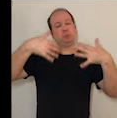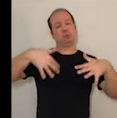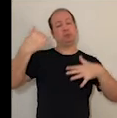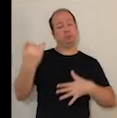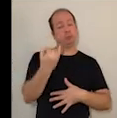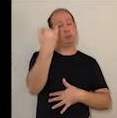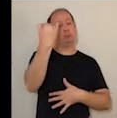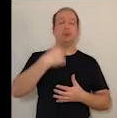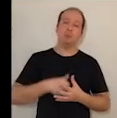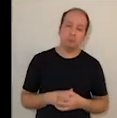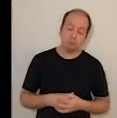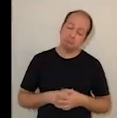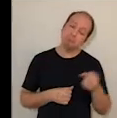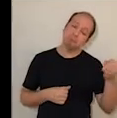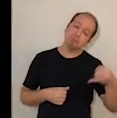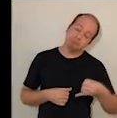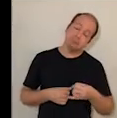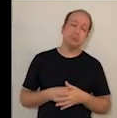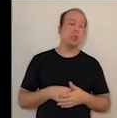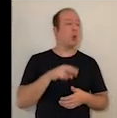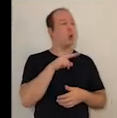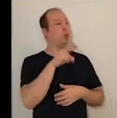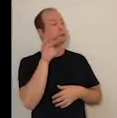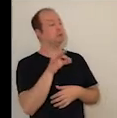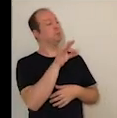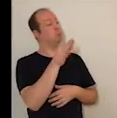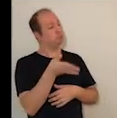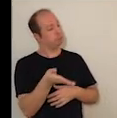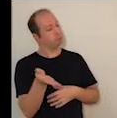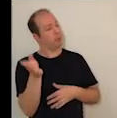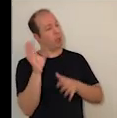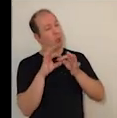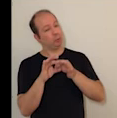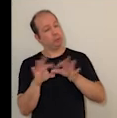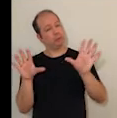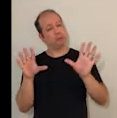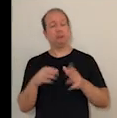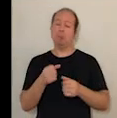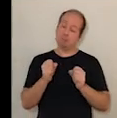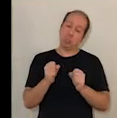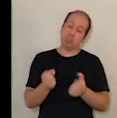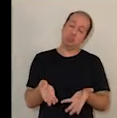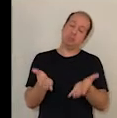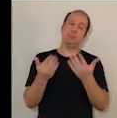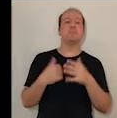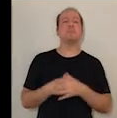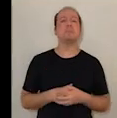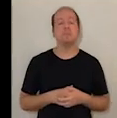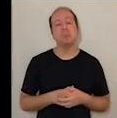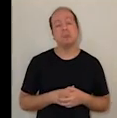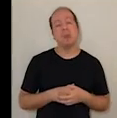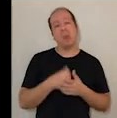assunto de máxima importância. Sim, senhor. Nano olha para a mosca, que o autoriza resignado, e Nano sai. Pode